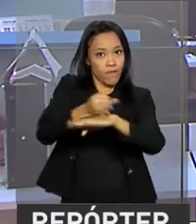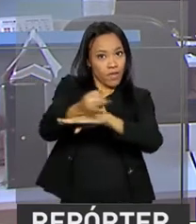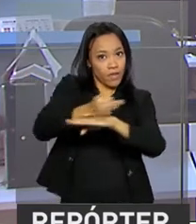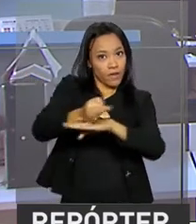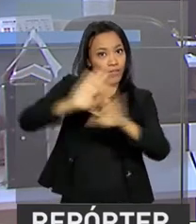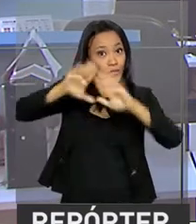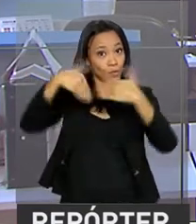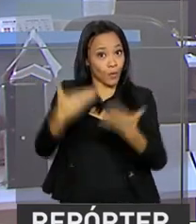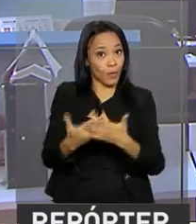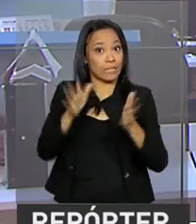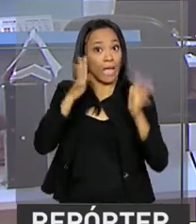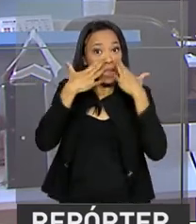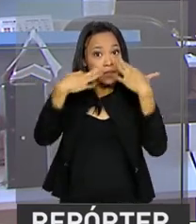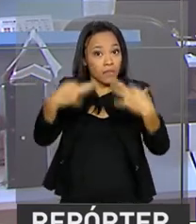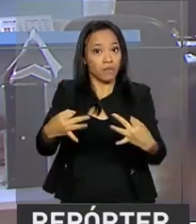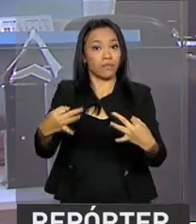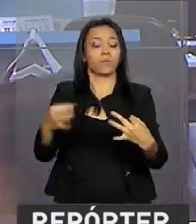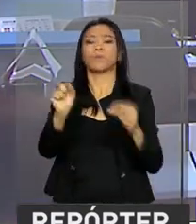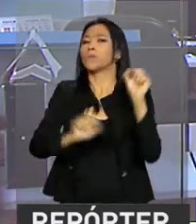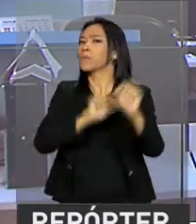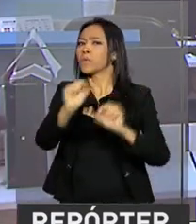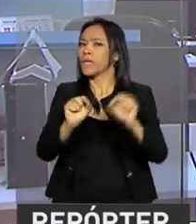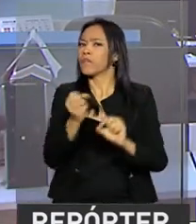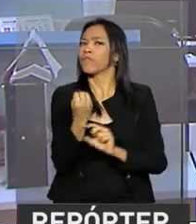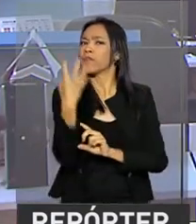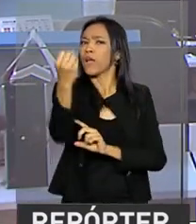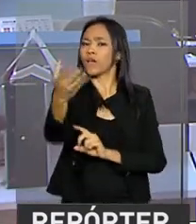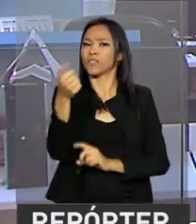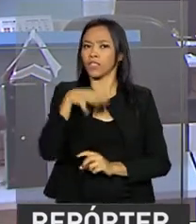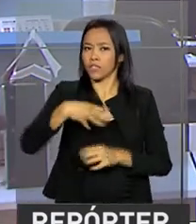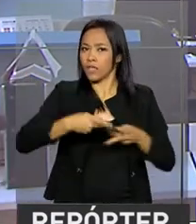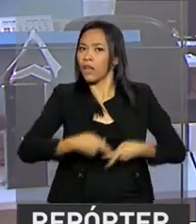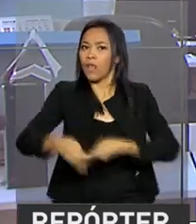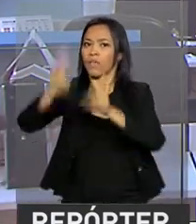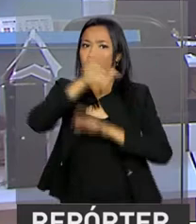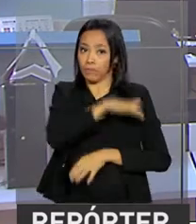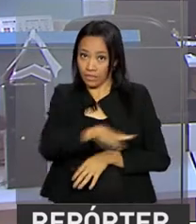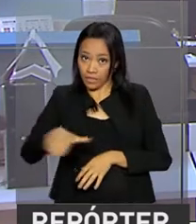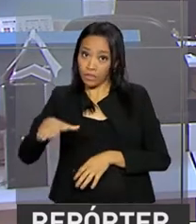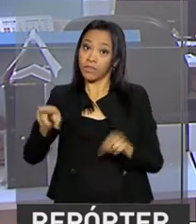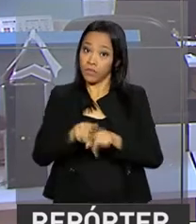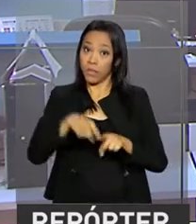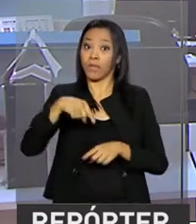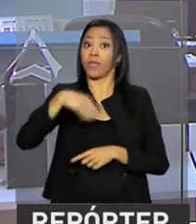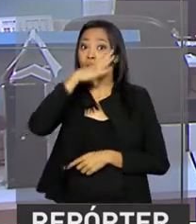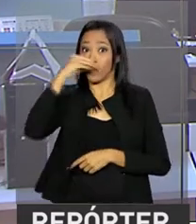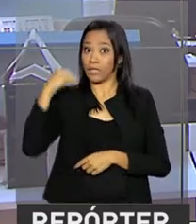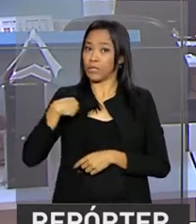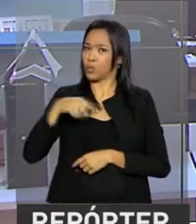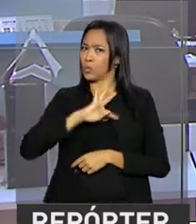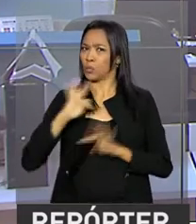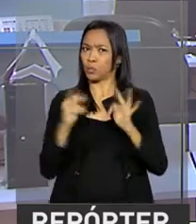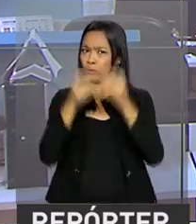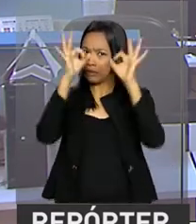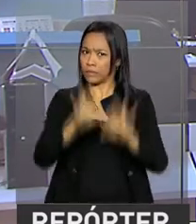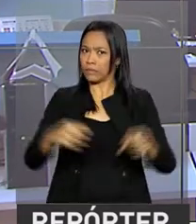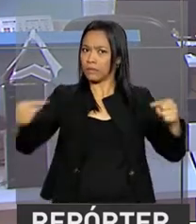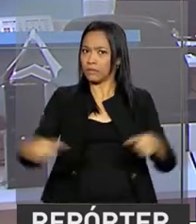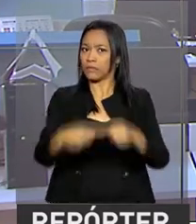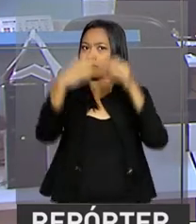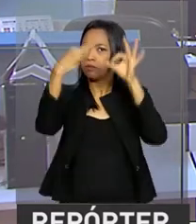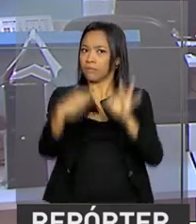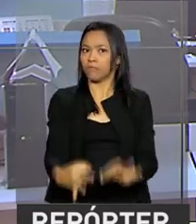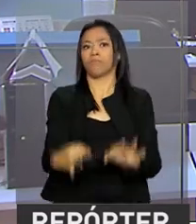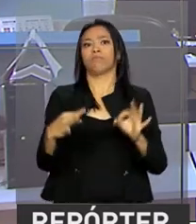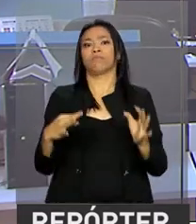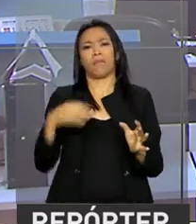atento às orientações sobre viagens com crianças e adolescentes. Tudo tem que estar certo com a documentação